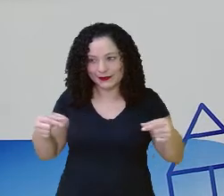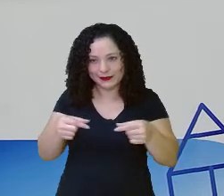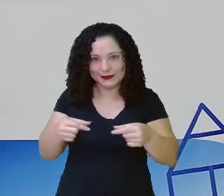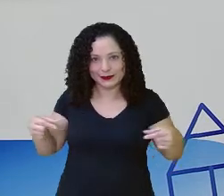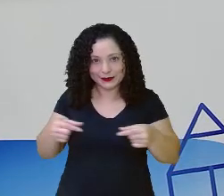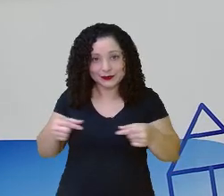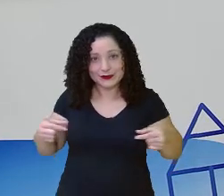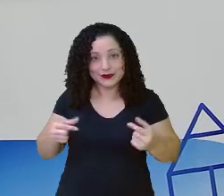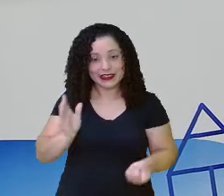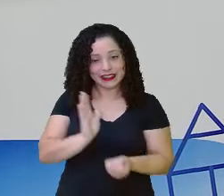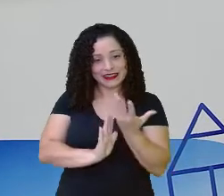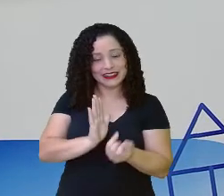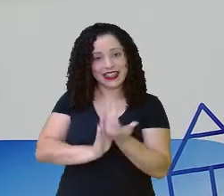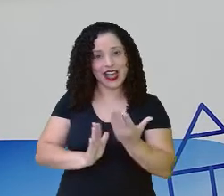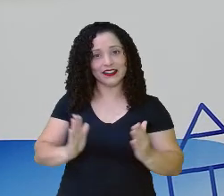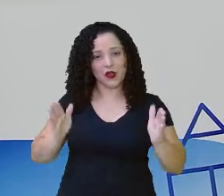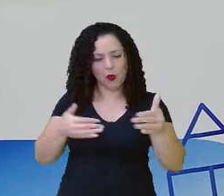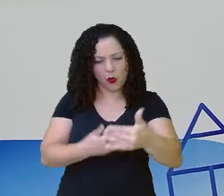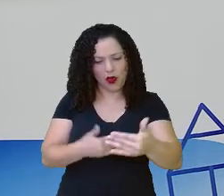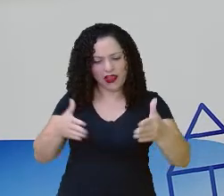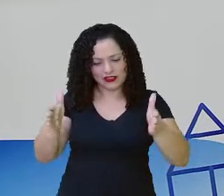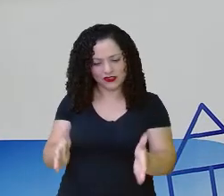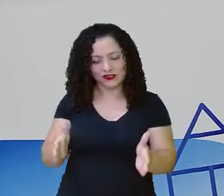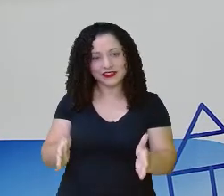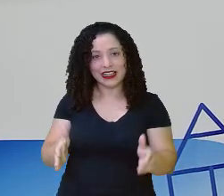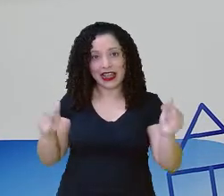caixinha para colocar algum objeto dentro.